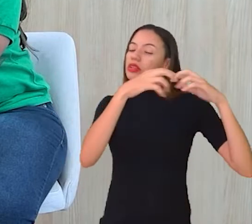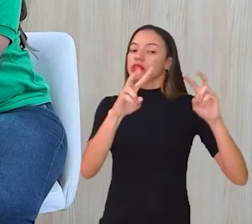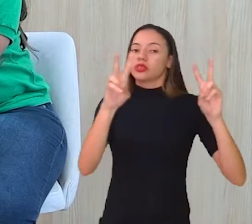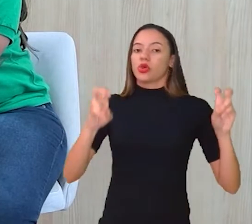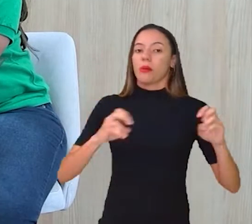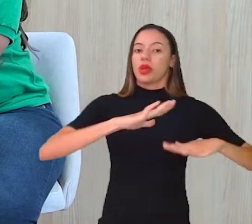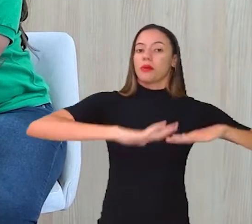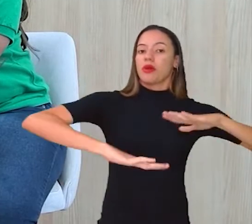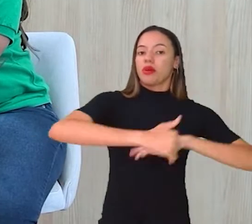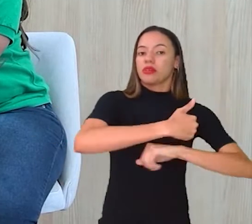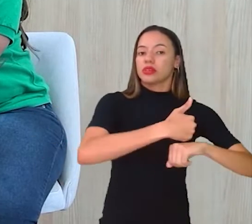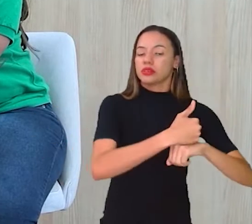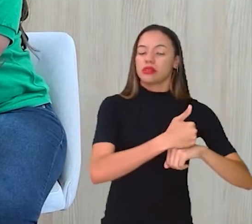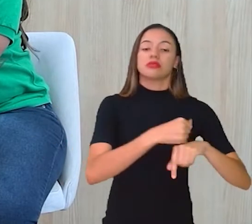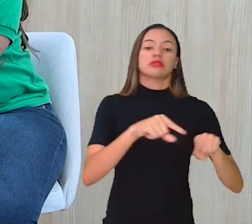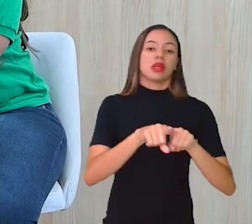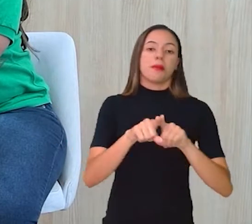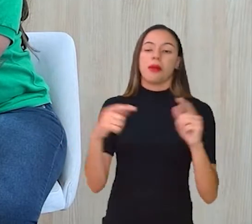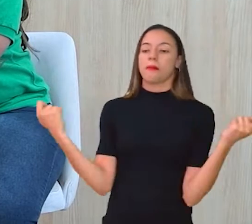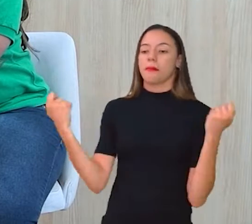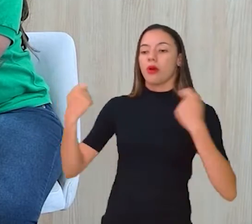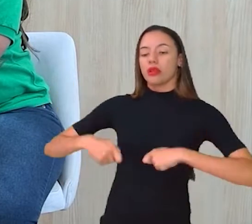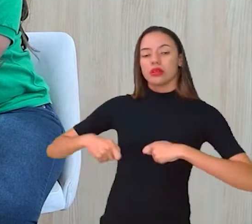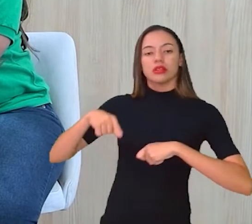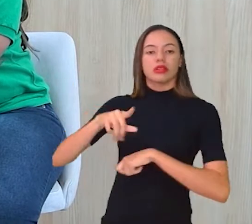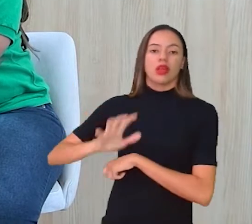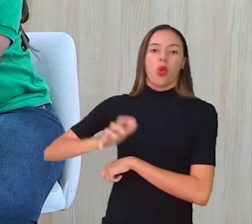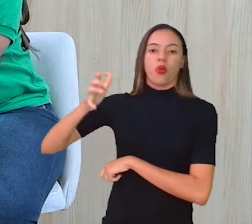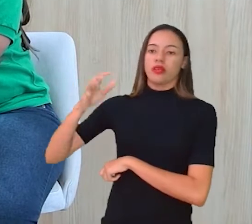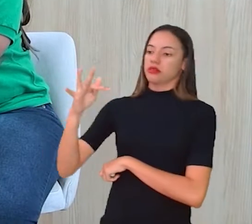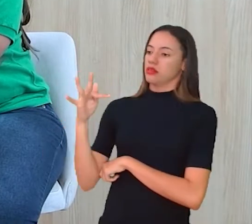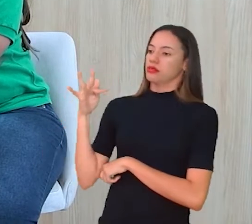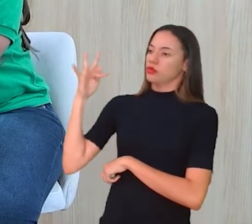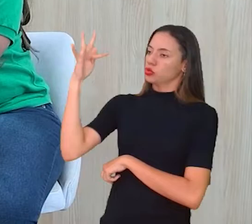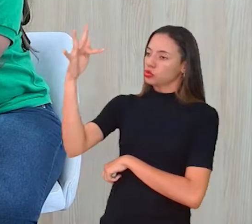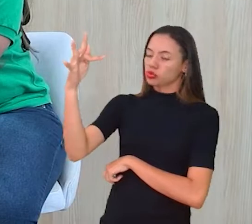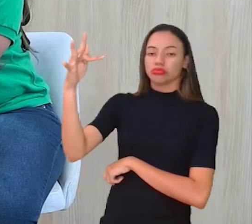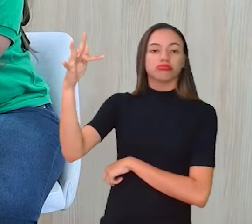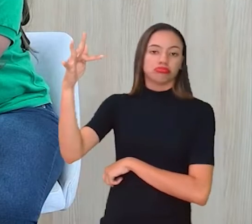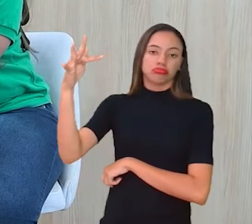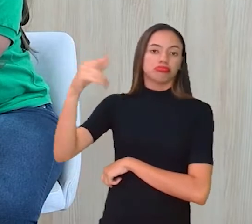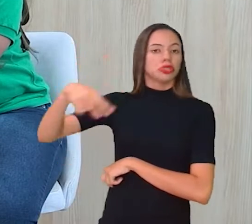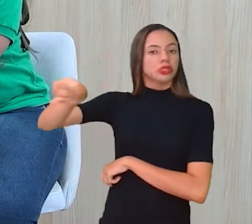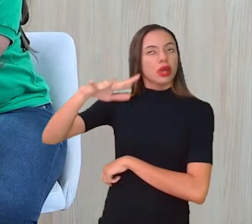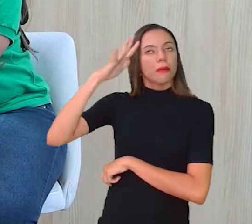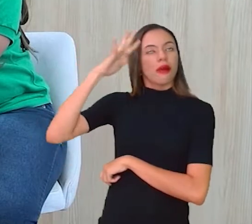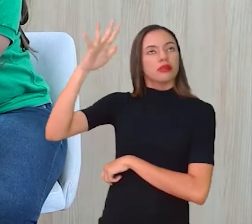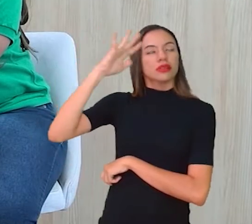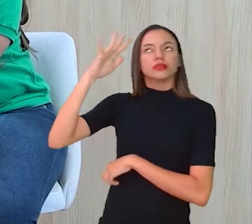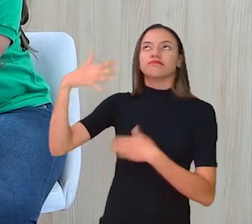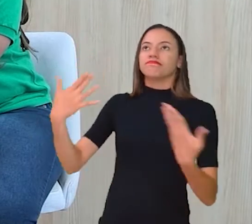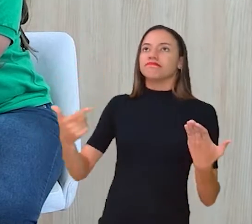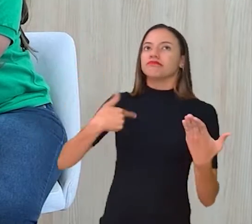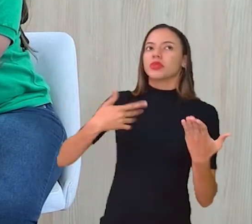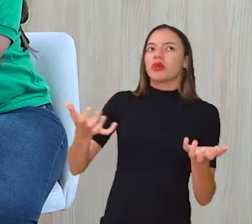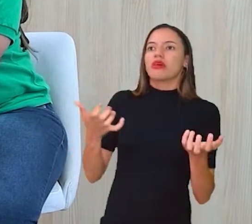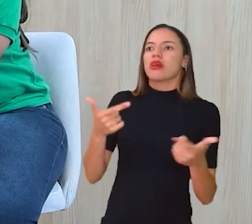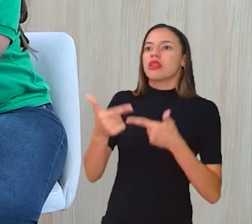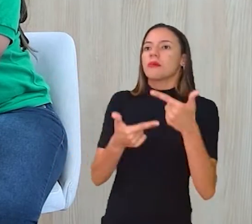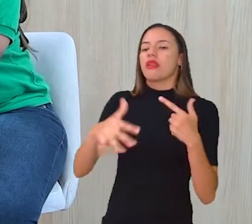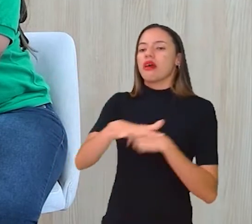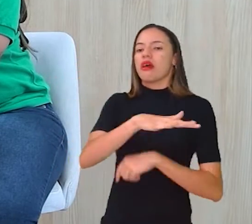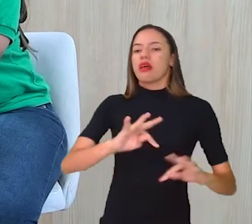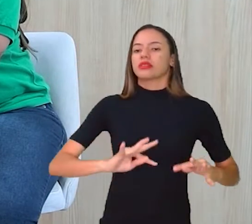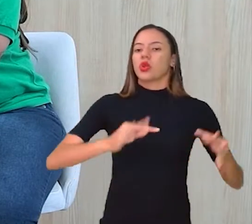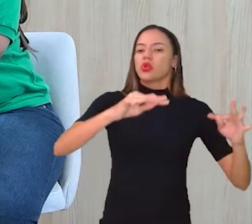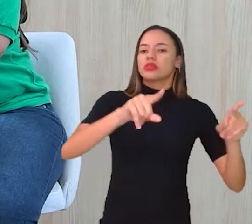ou possibilidades do que pode acontecer no futuro. Quem está querendo imaginar assim, poxa, eu quero trabalhar com tecnologia, eu quero trabalhar